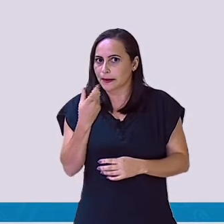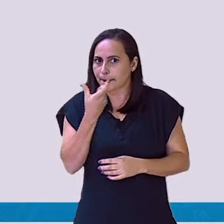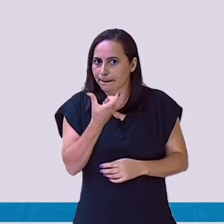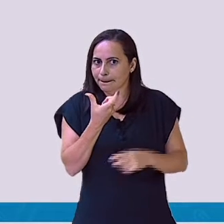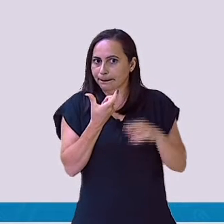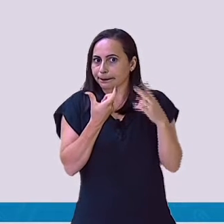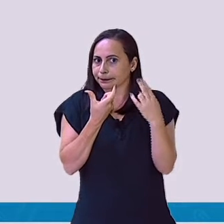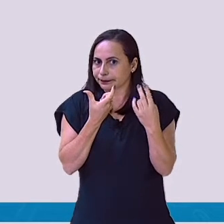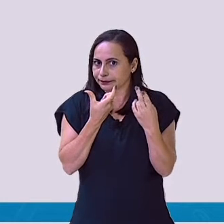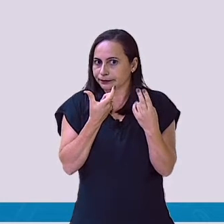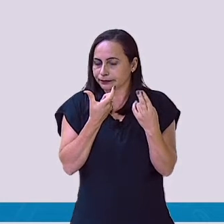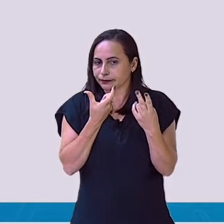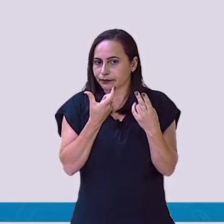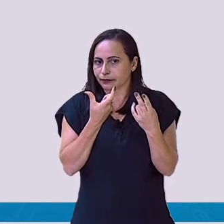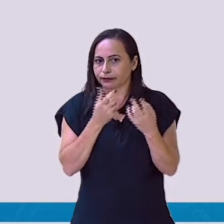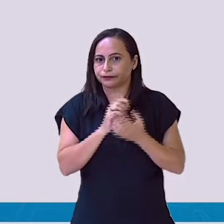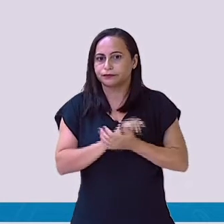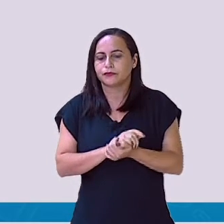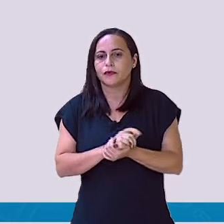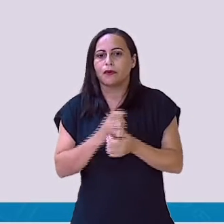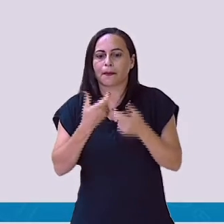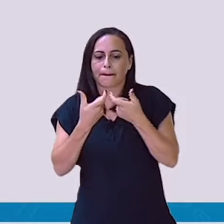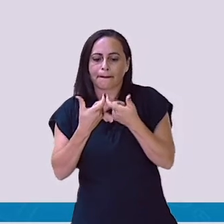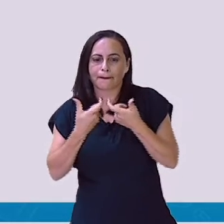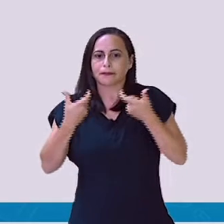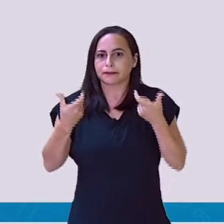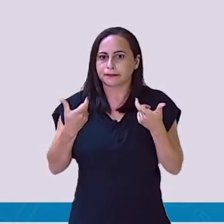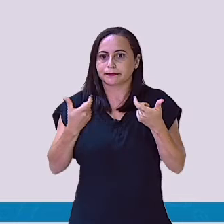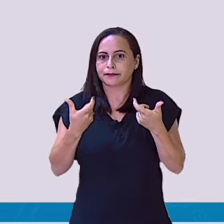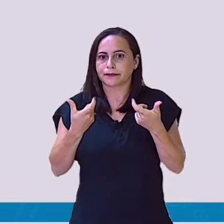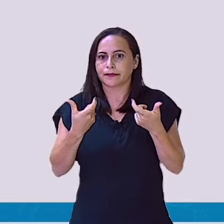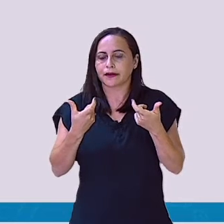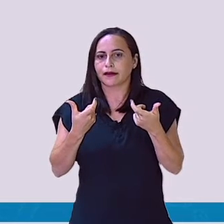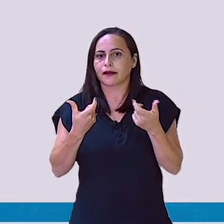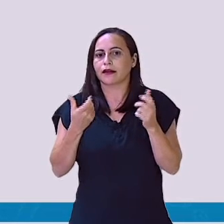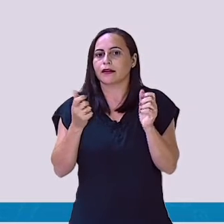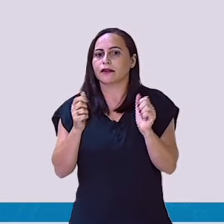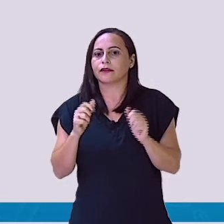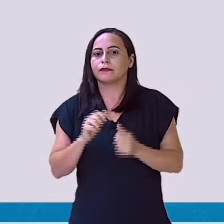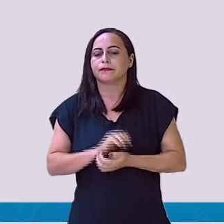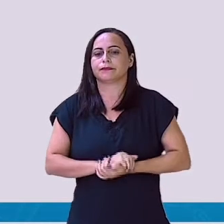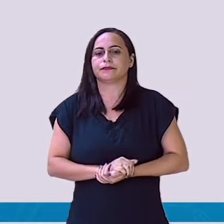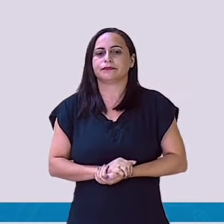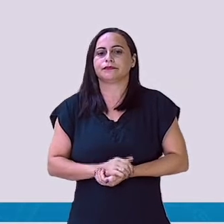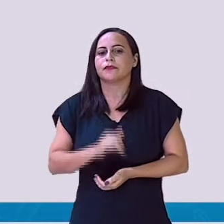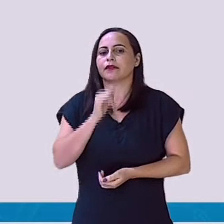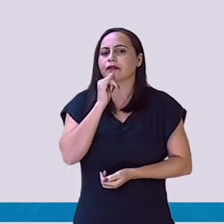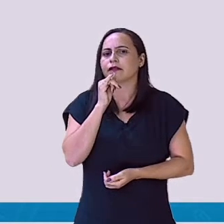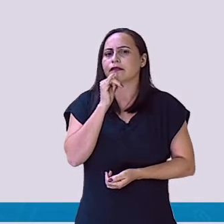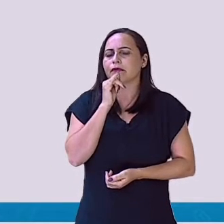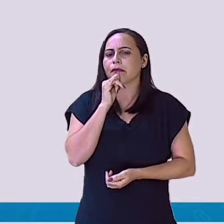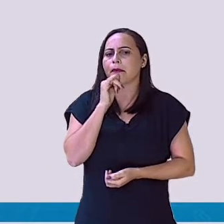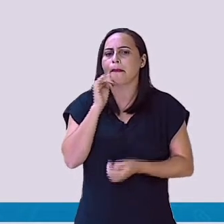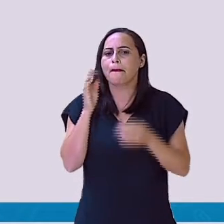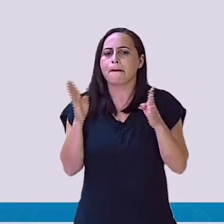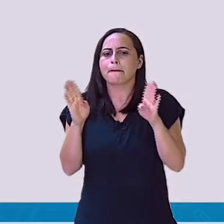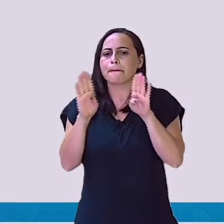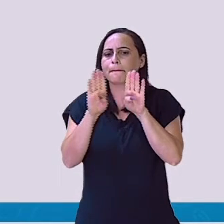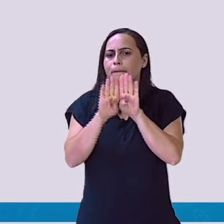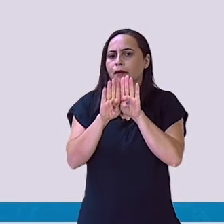em sílabas, elas ficam separadas. Como, por exemplo, porta, o R e o